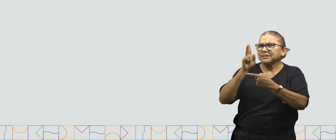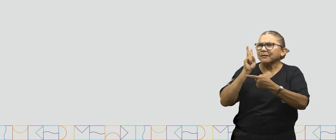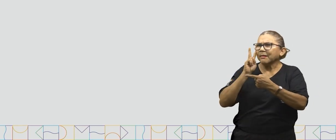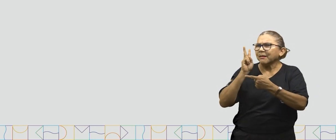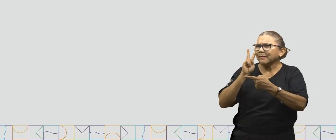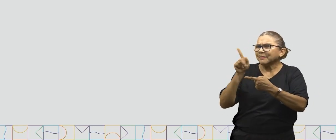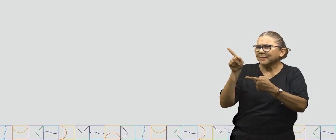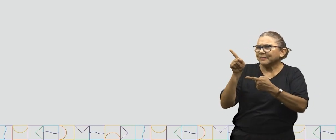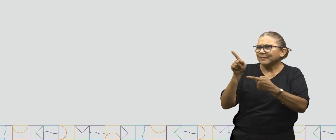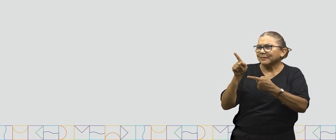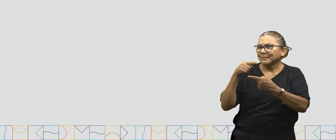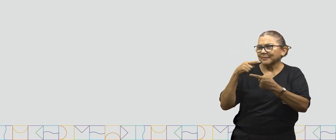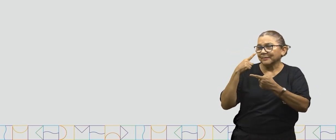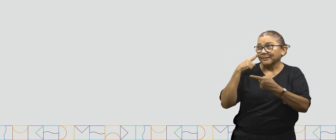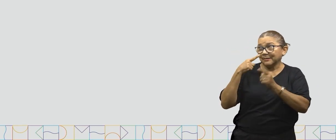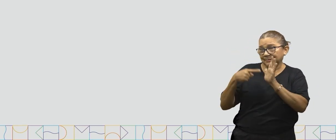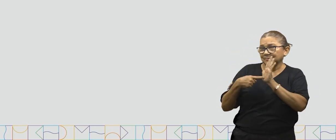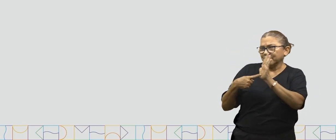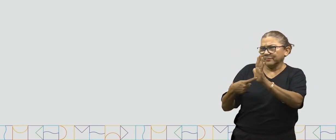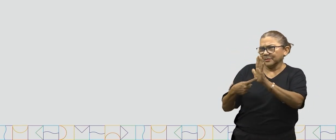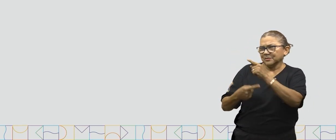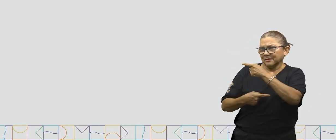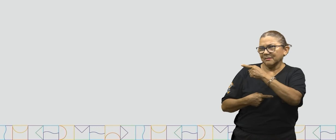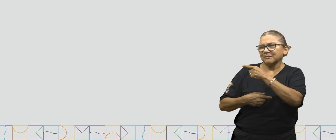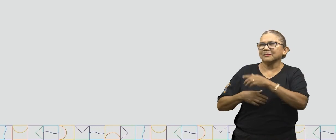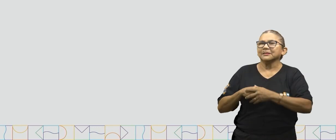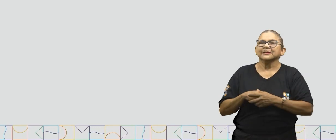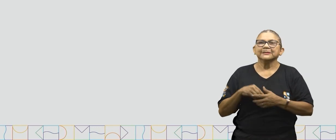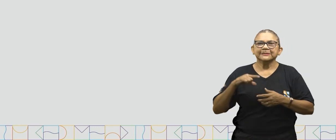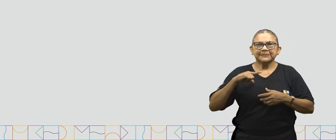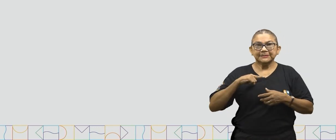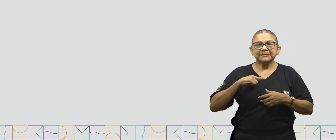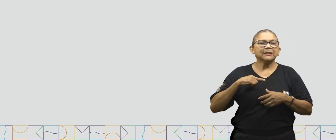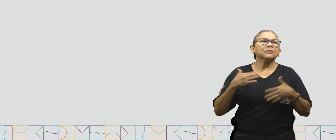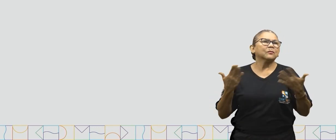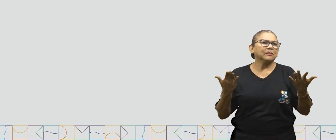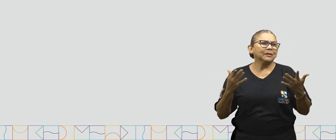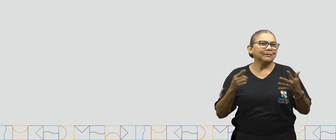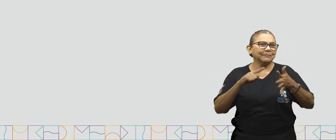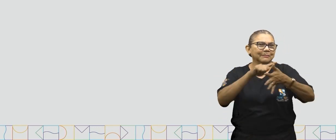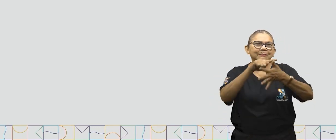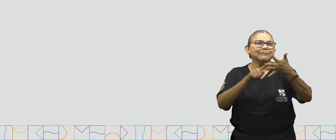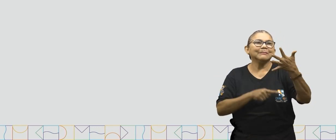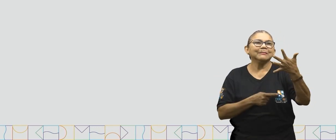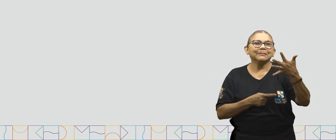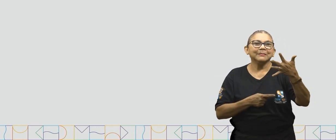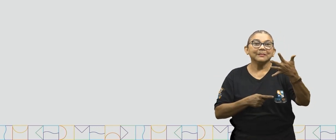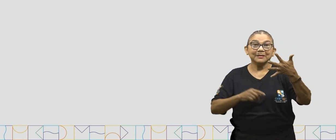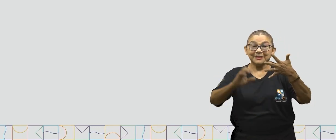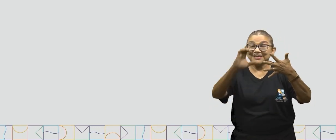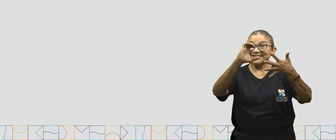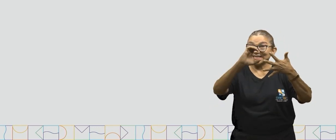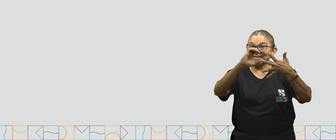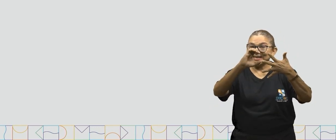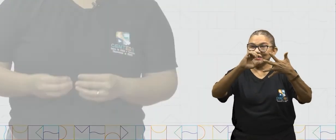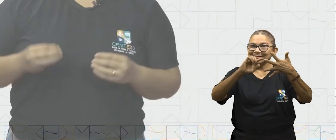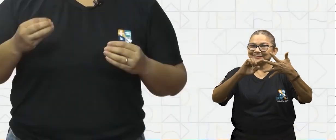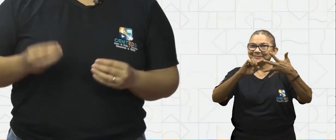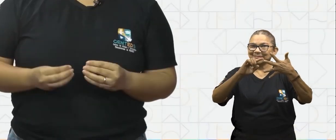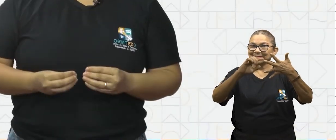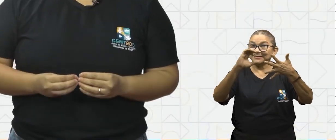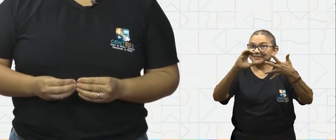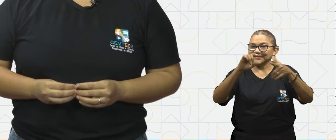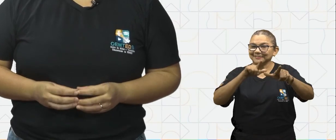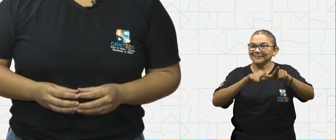de hoje. A alternativa correta é a letra C, traqueia.